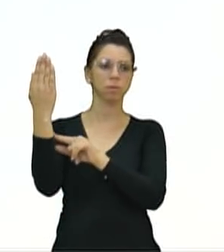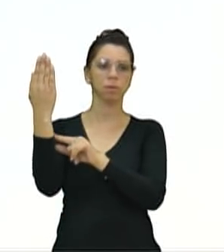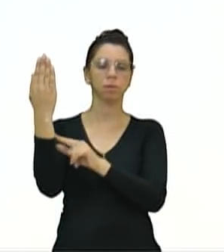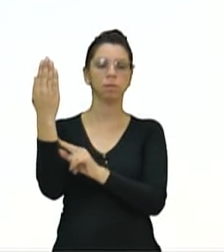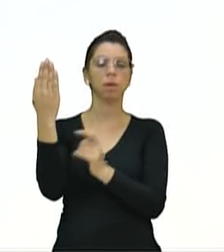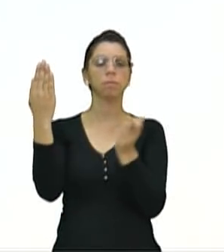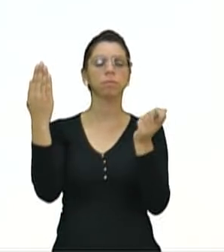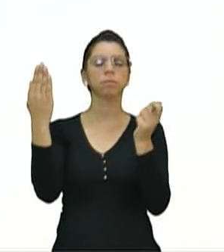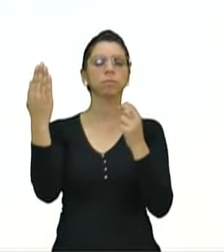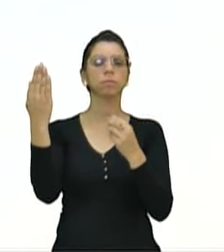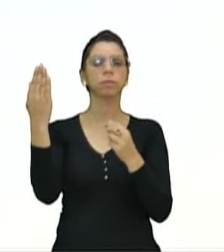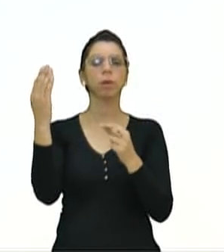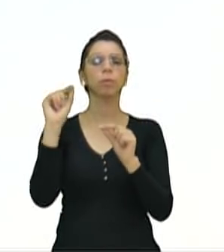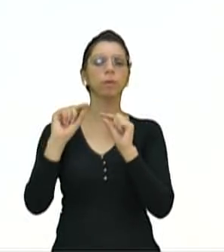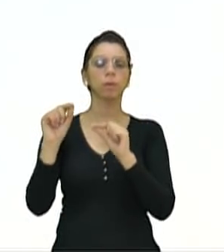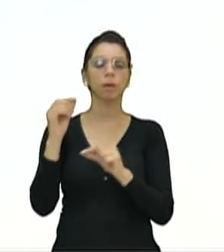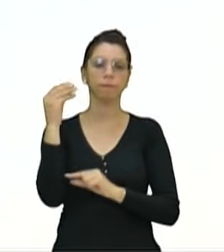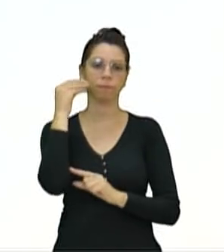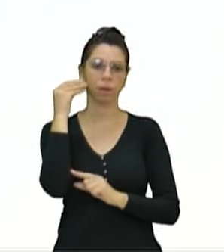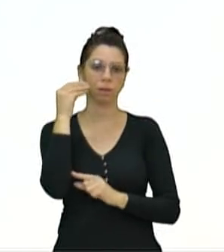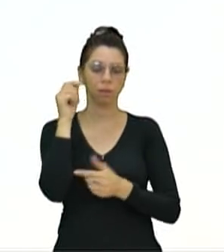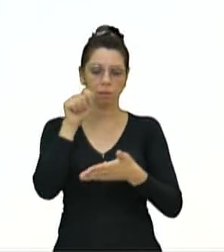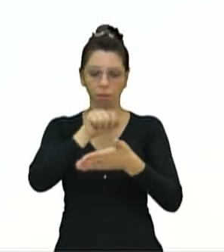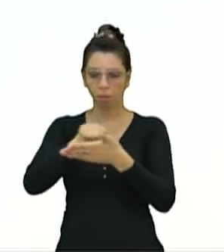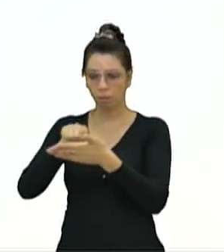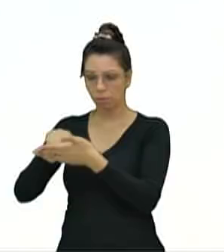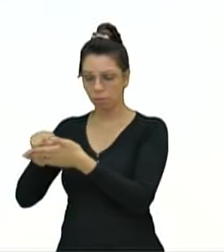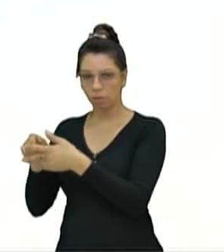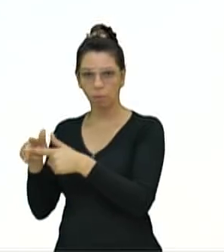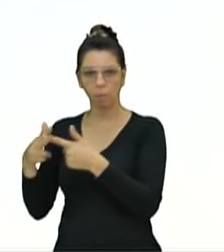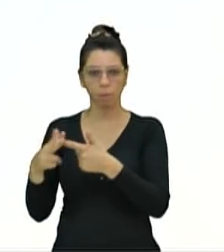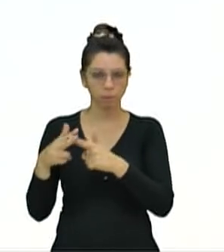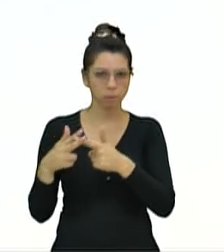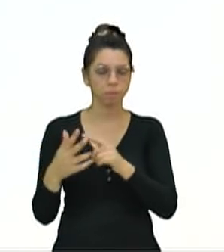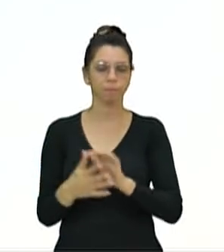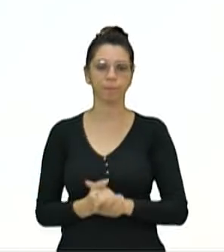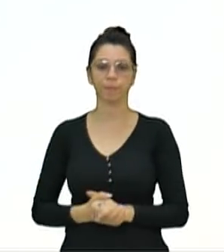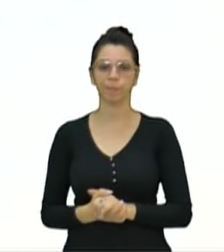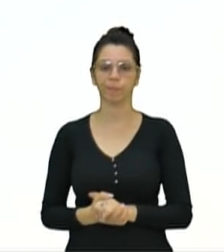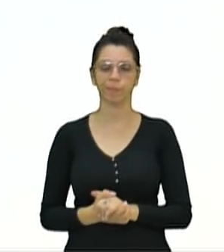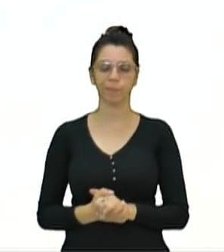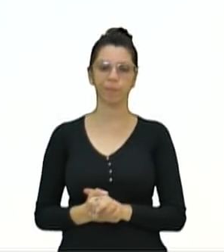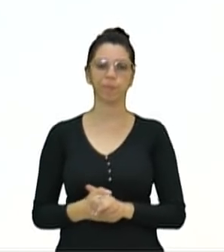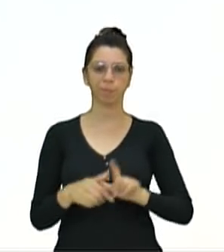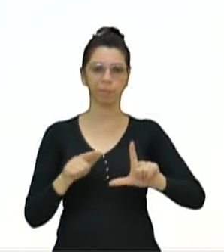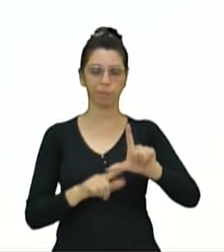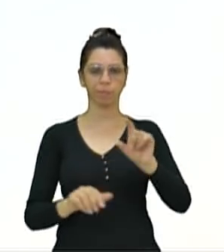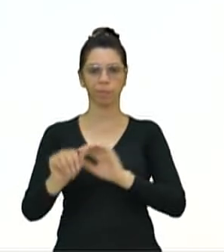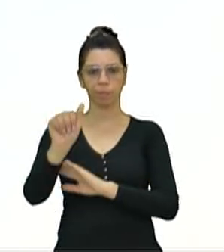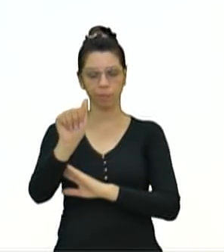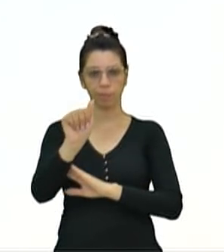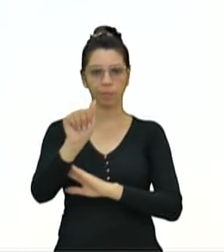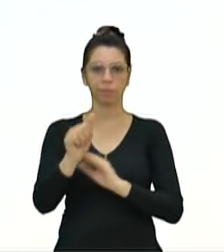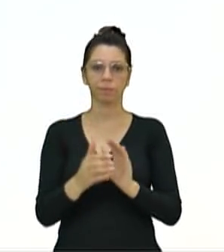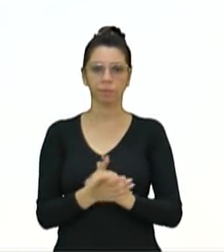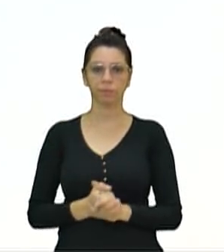tentar corrigir, reescrever essa frase da forma correta. Então, temos a letra A, que diz o